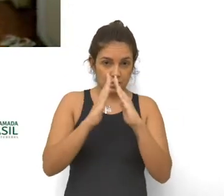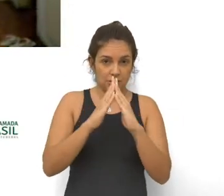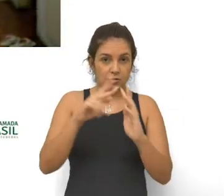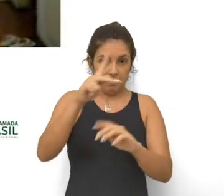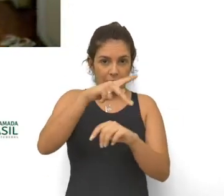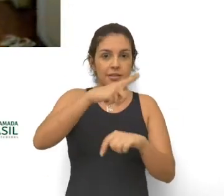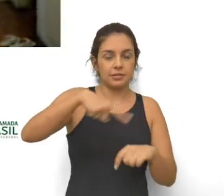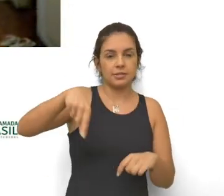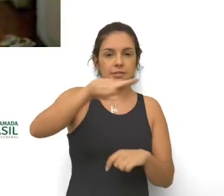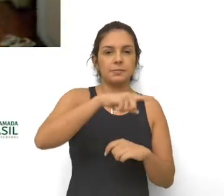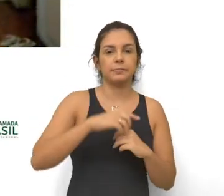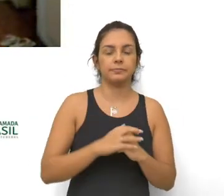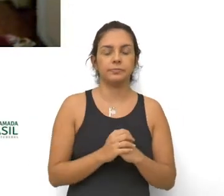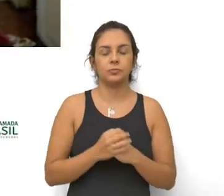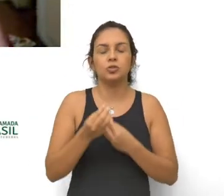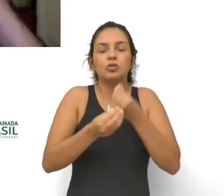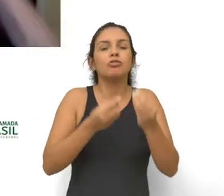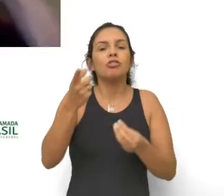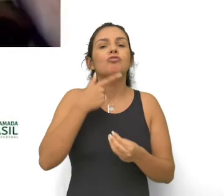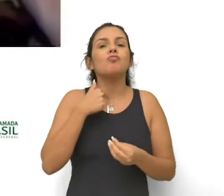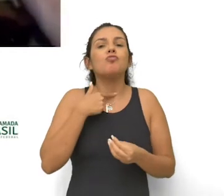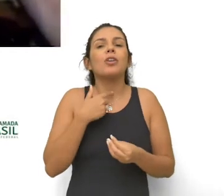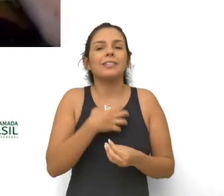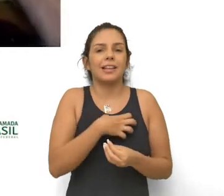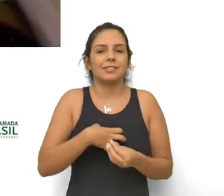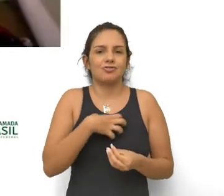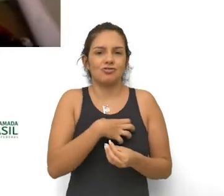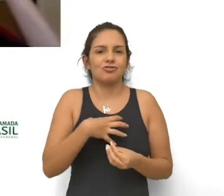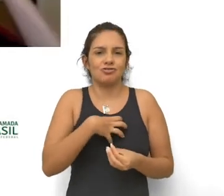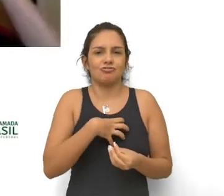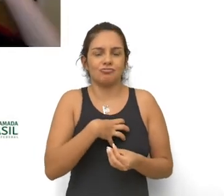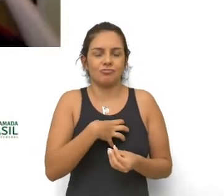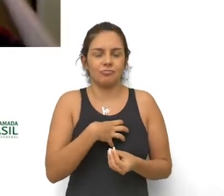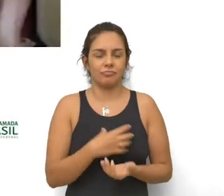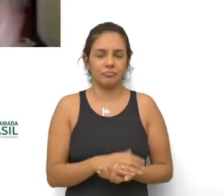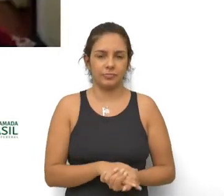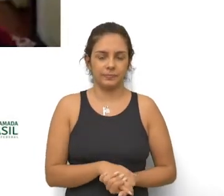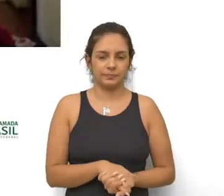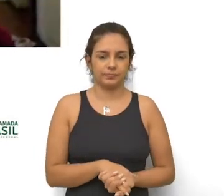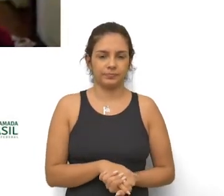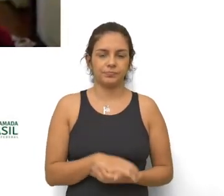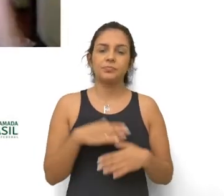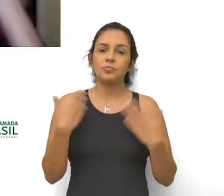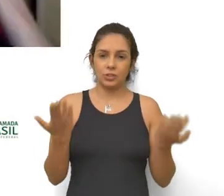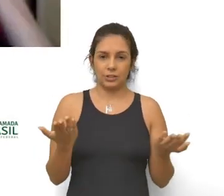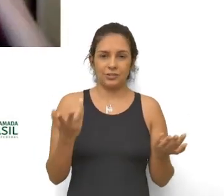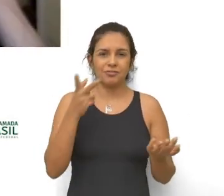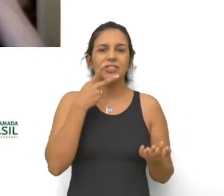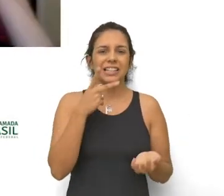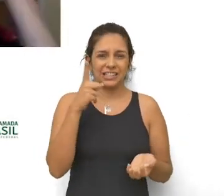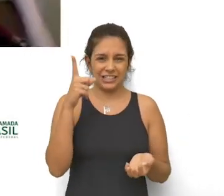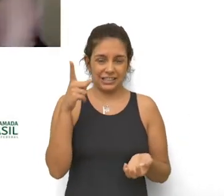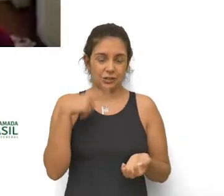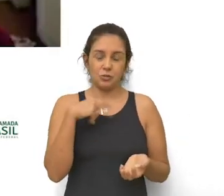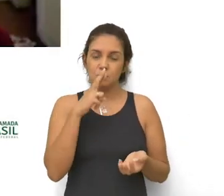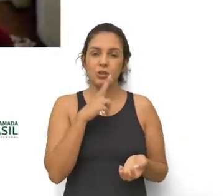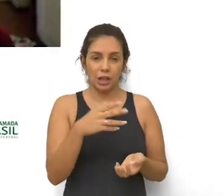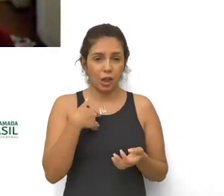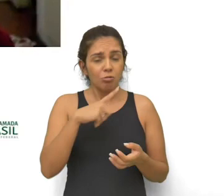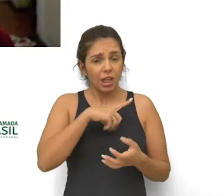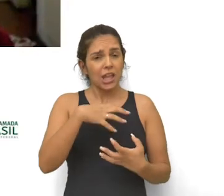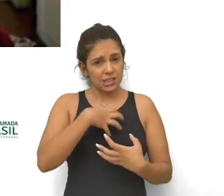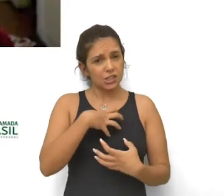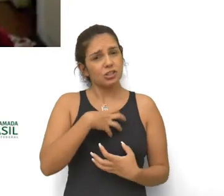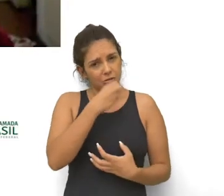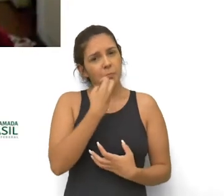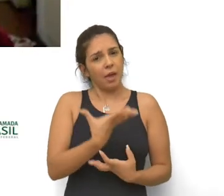no país. Como você gostaria de estar se sentindo? Então, é difícil dizer porque eu estou me sentindo do